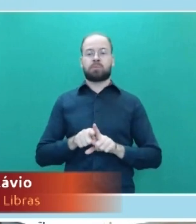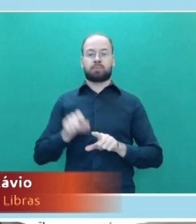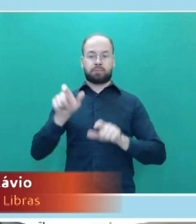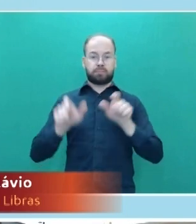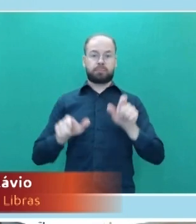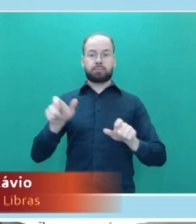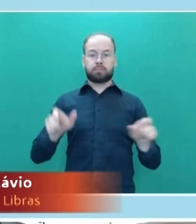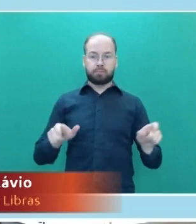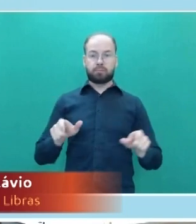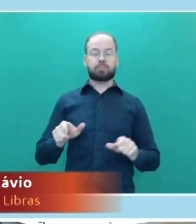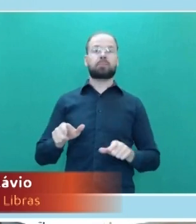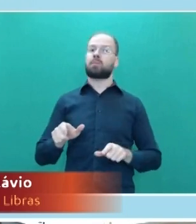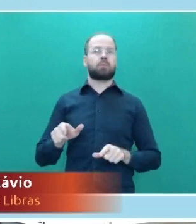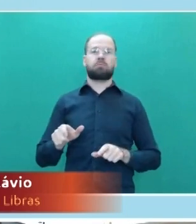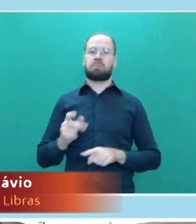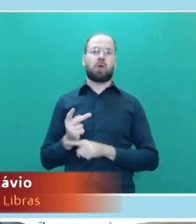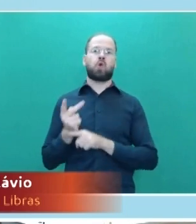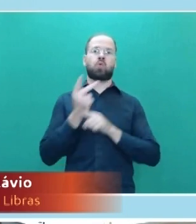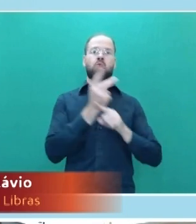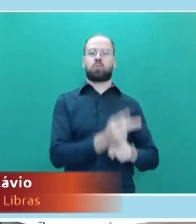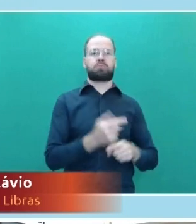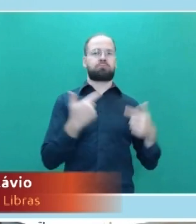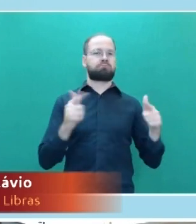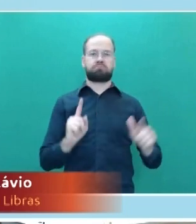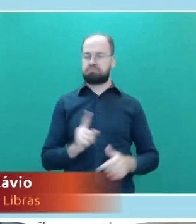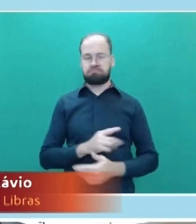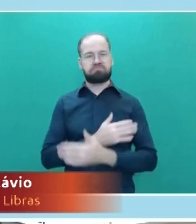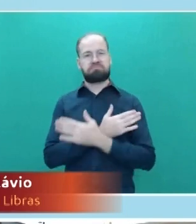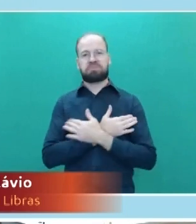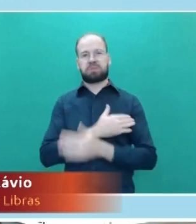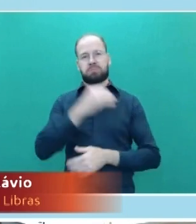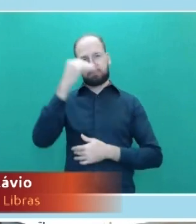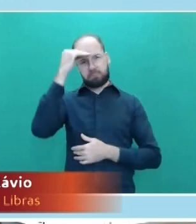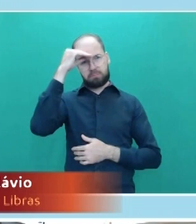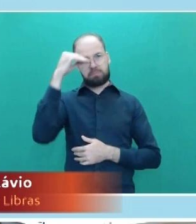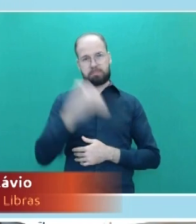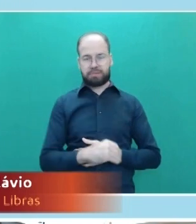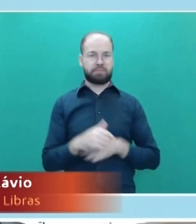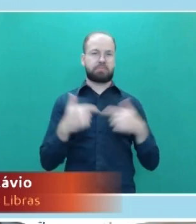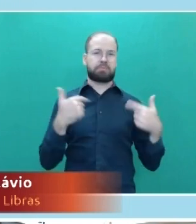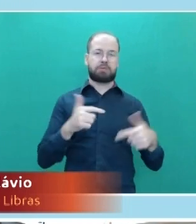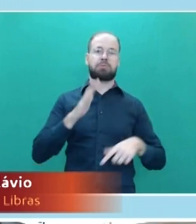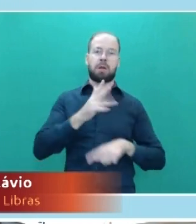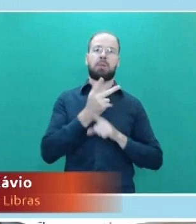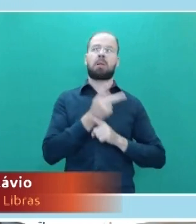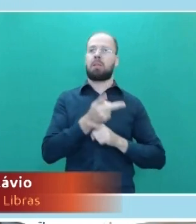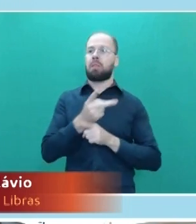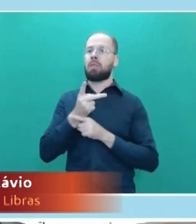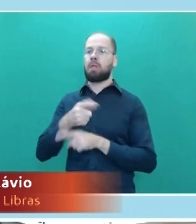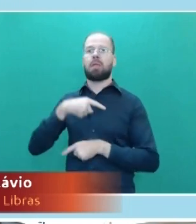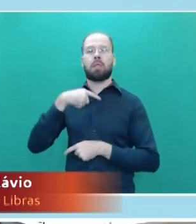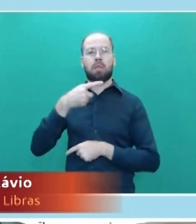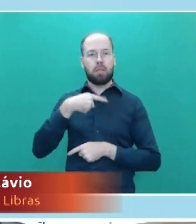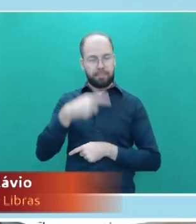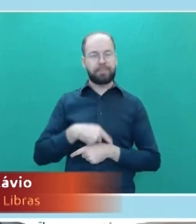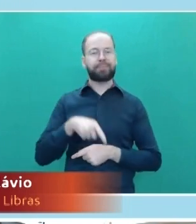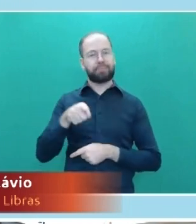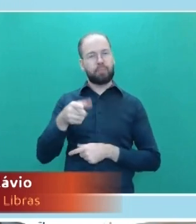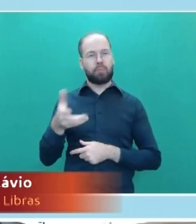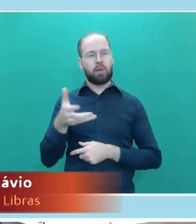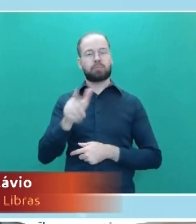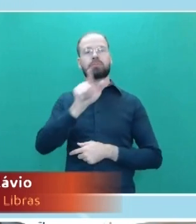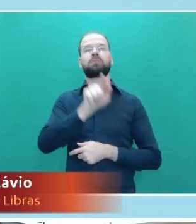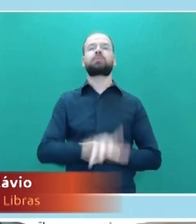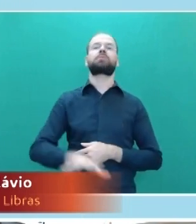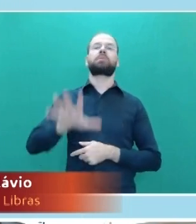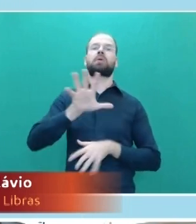que não procuram mais empregos, muitas vezes por terem desistido, né, de procurar durante tanto tempo. Queria que você fizesse uma análise geral aí desse